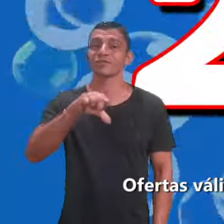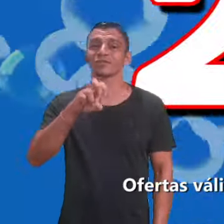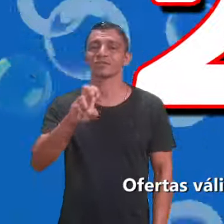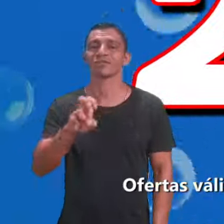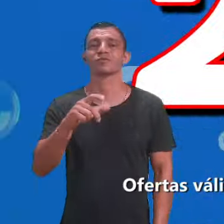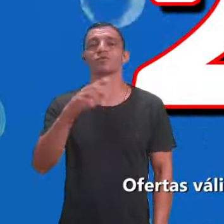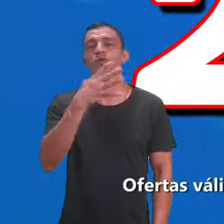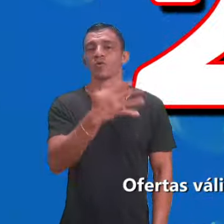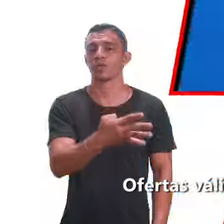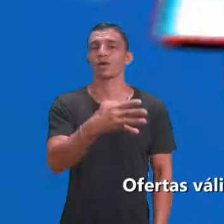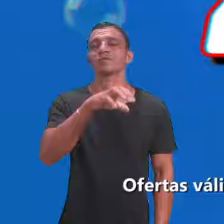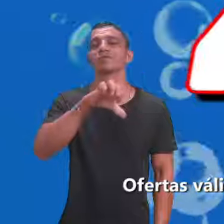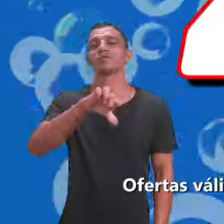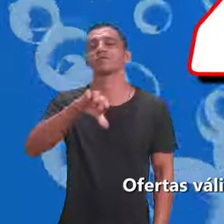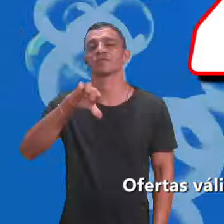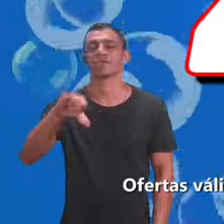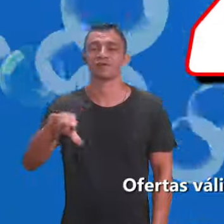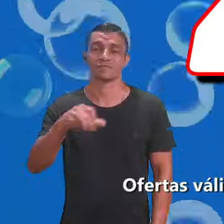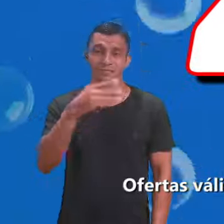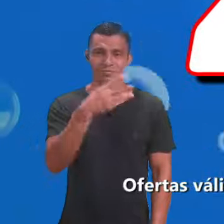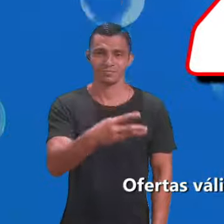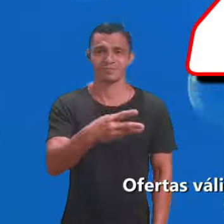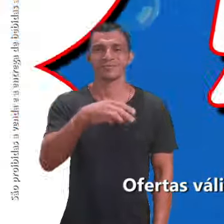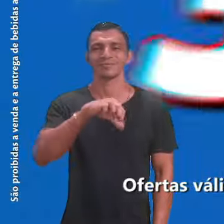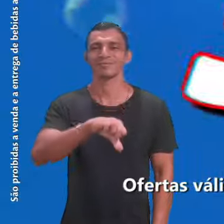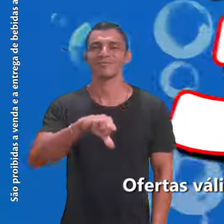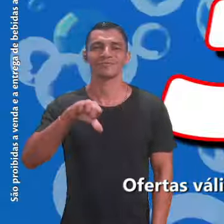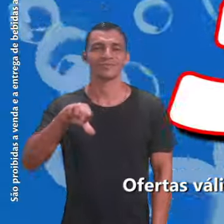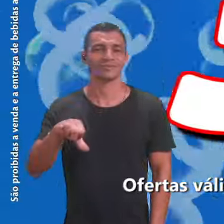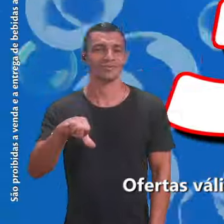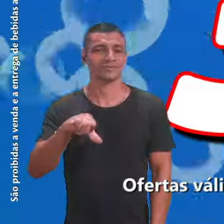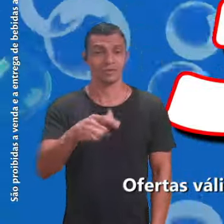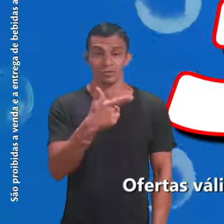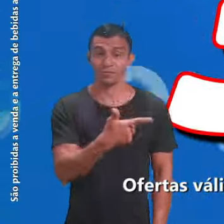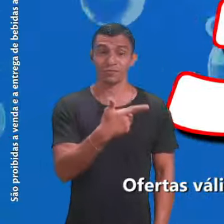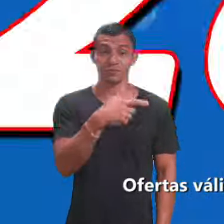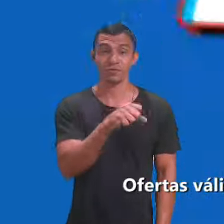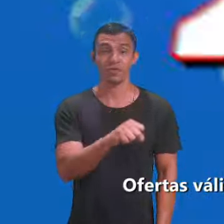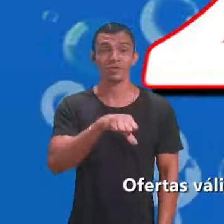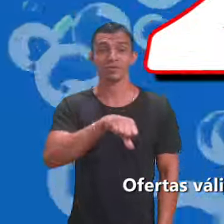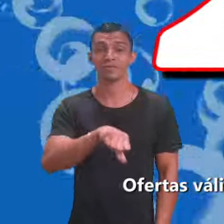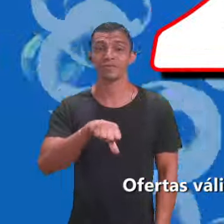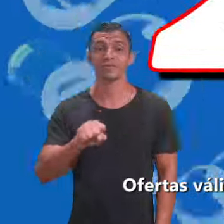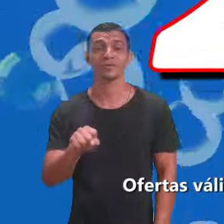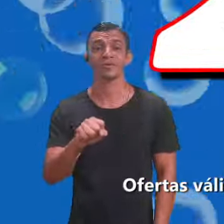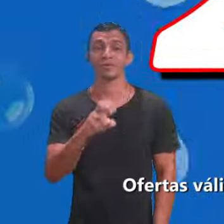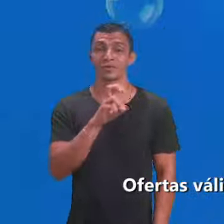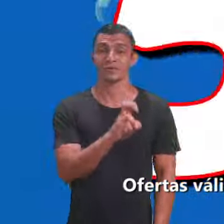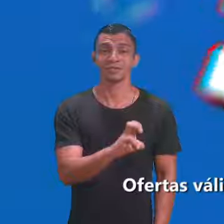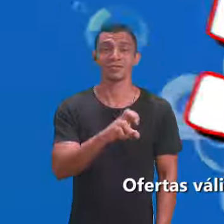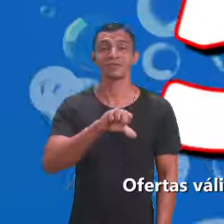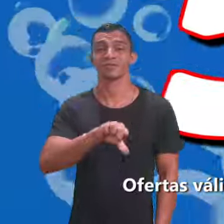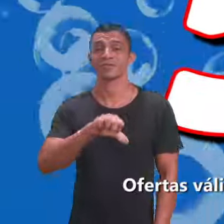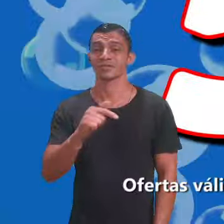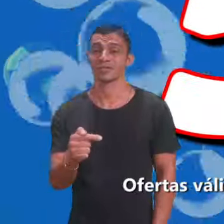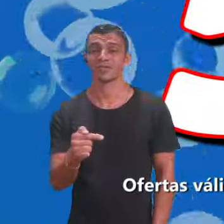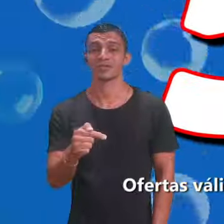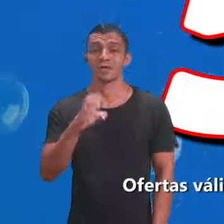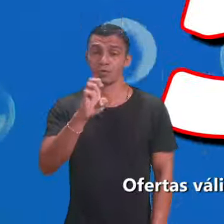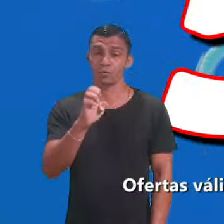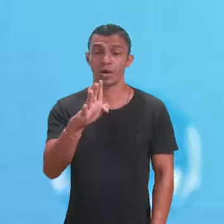Arroz, R$25,95. Óleo Vitalive, R$4,99. Antártica Latão, R$3,99. Alcatra, R$28,98. Concha com